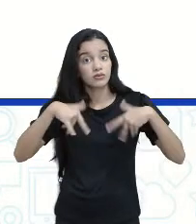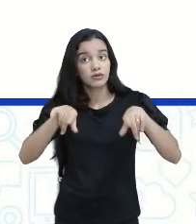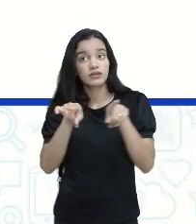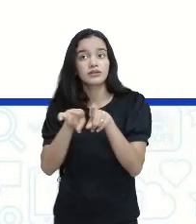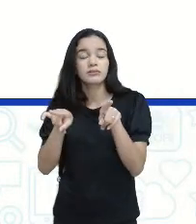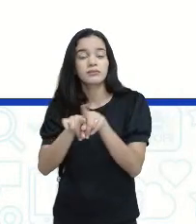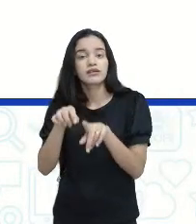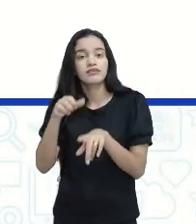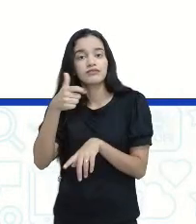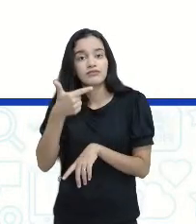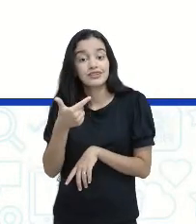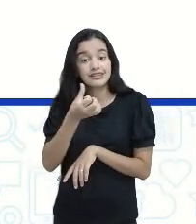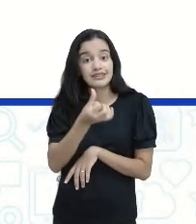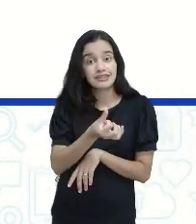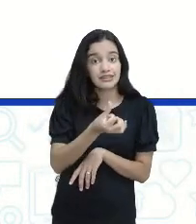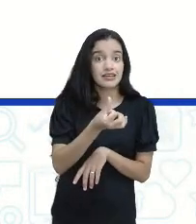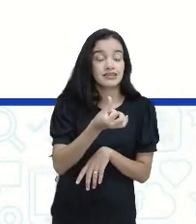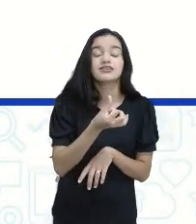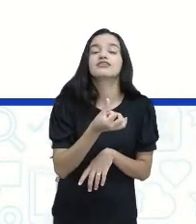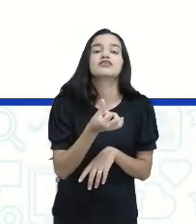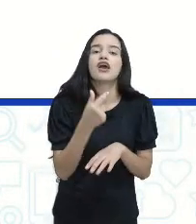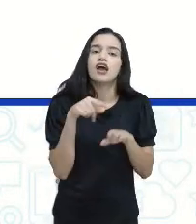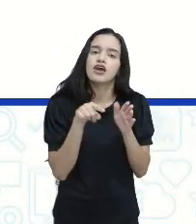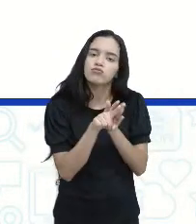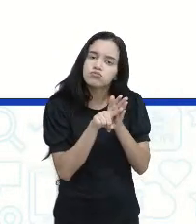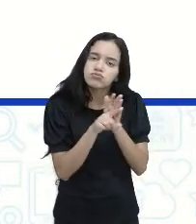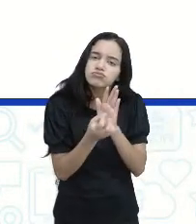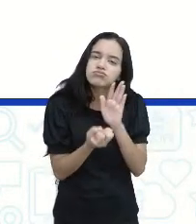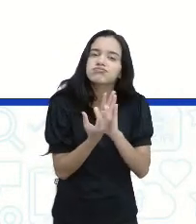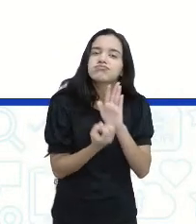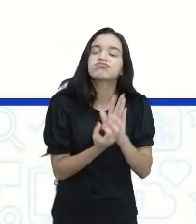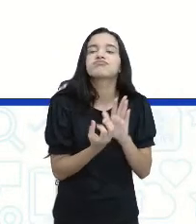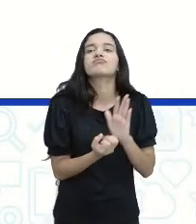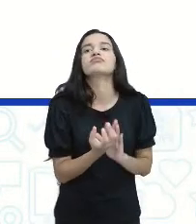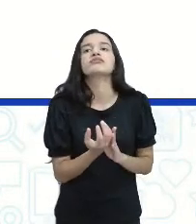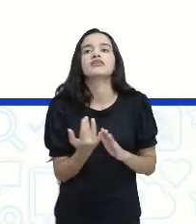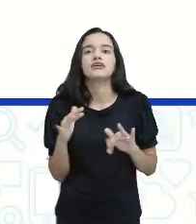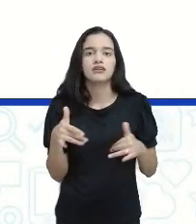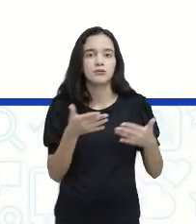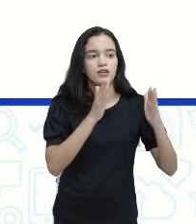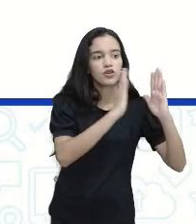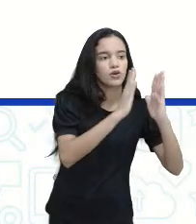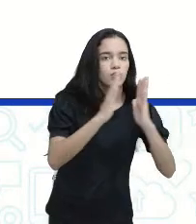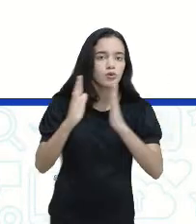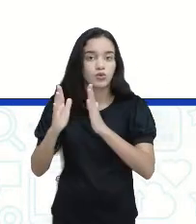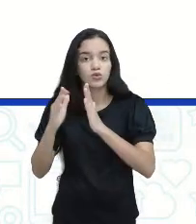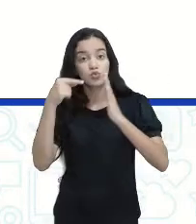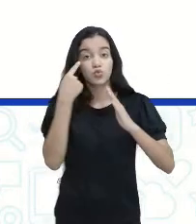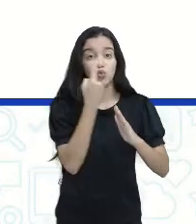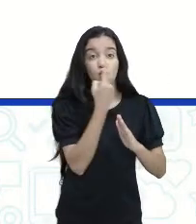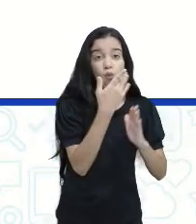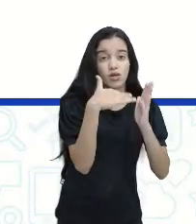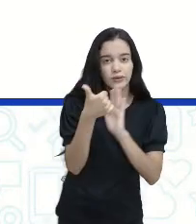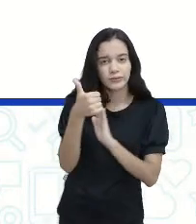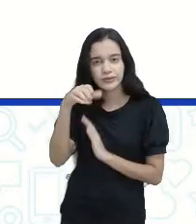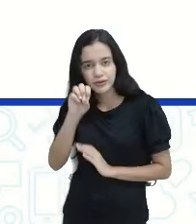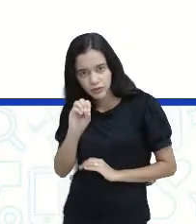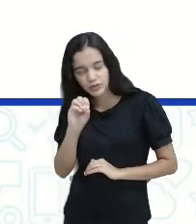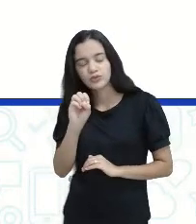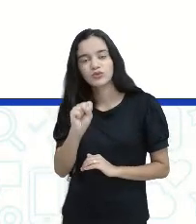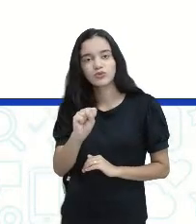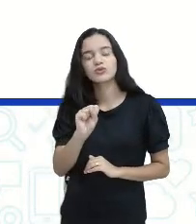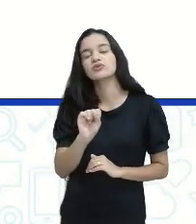sintéticos, tá certo? Então, nós temos colunas de 1 a 18 e linhas horizontais nós temos de 1